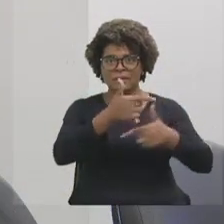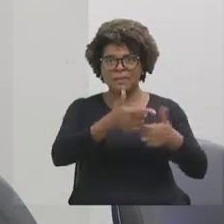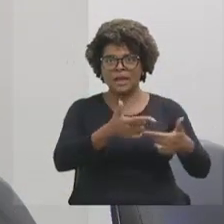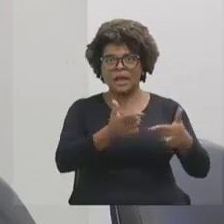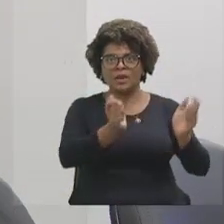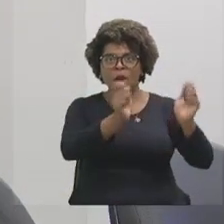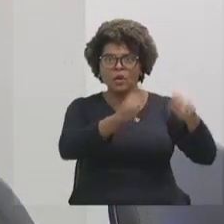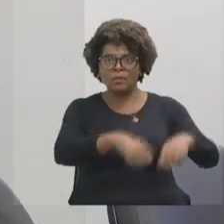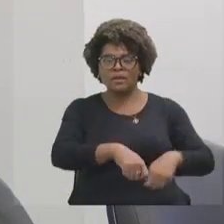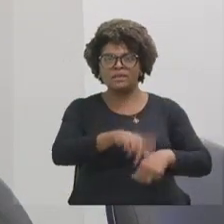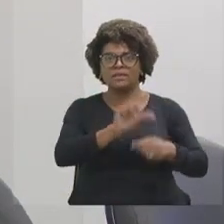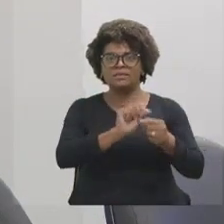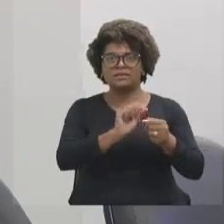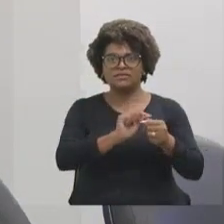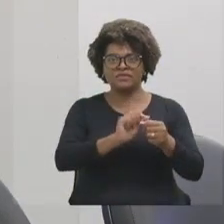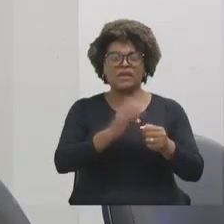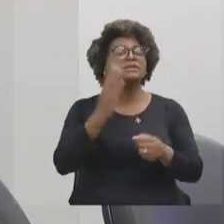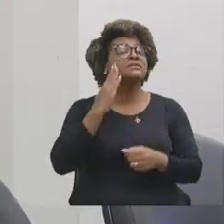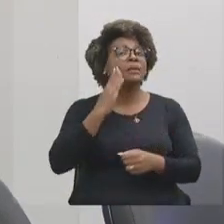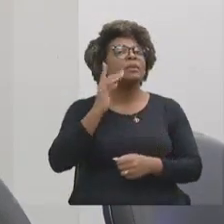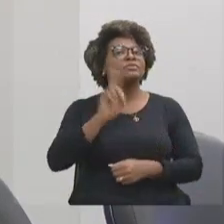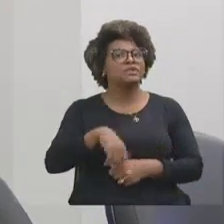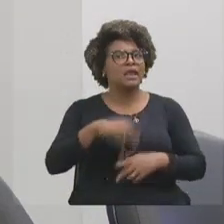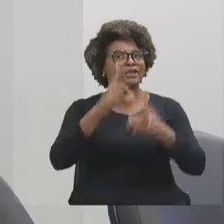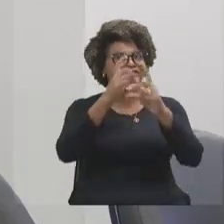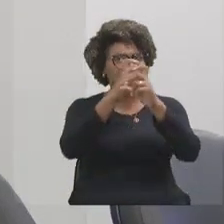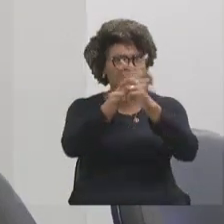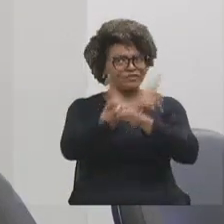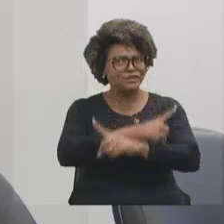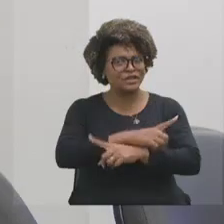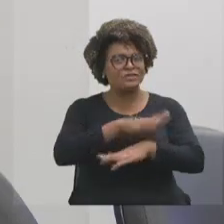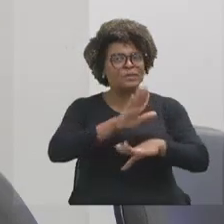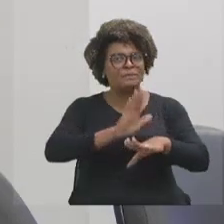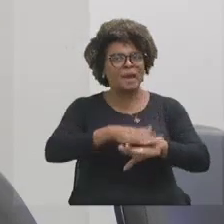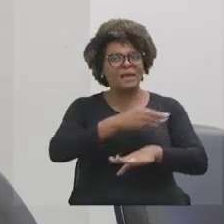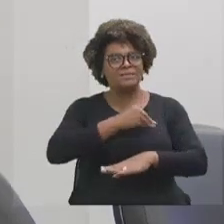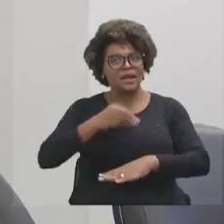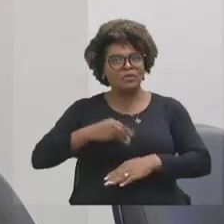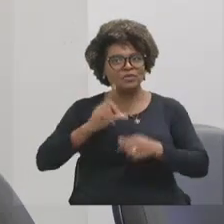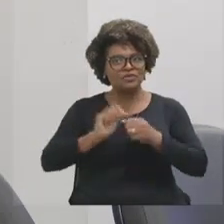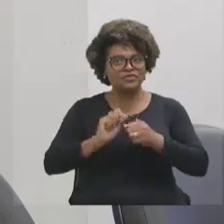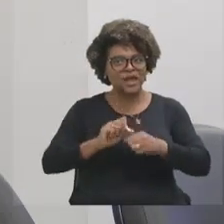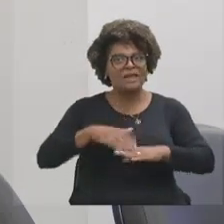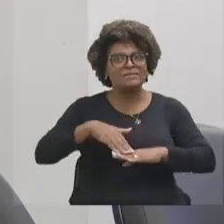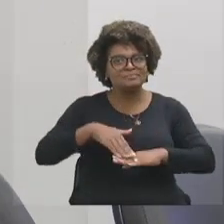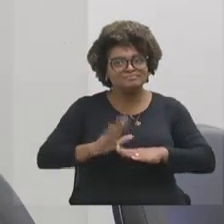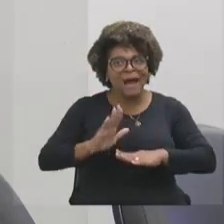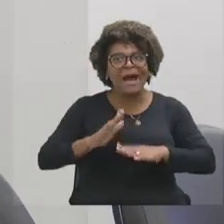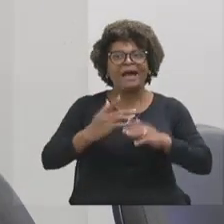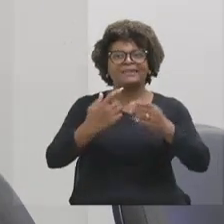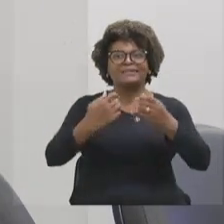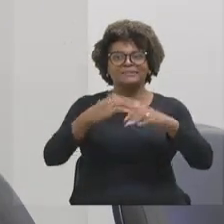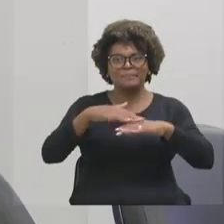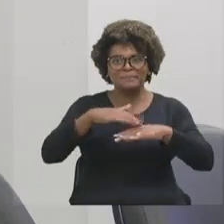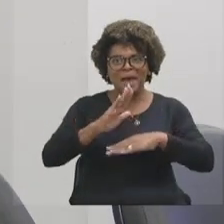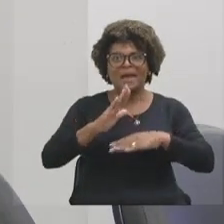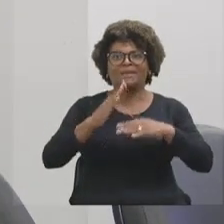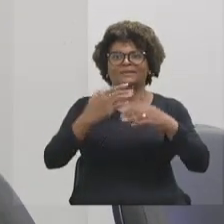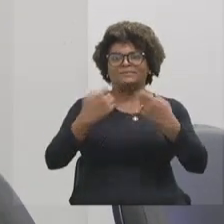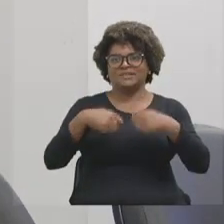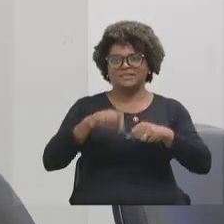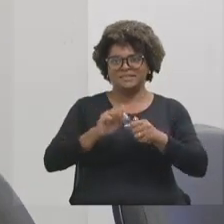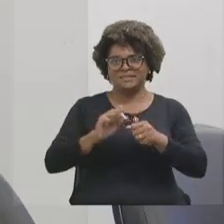a gente sabe que é uma pasta muito pesada que quanto mais saúde se faz mais é necessário se fazer porque a cobrança da população é muito grande